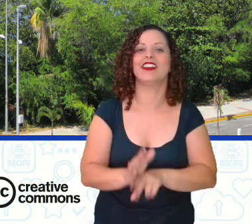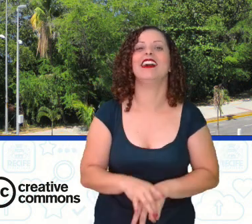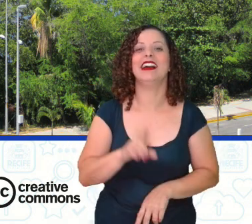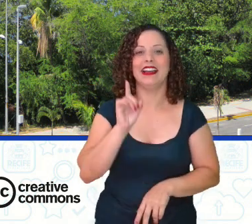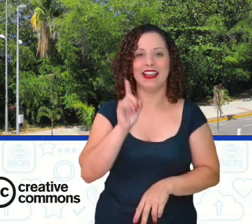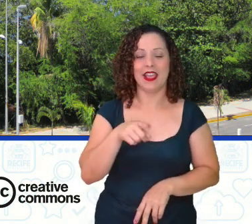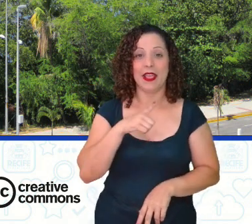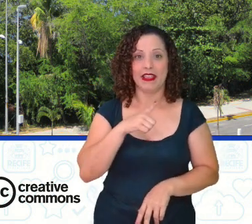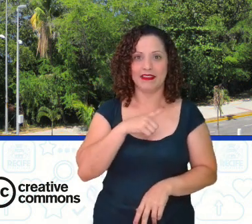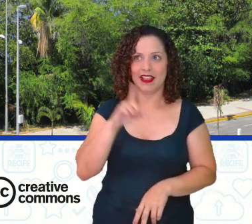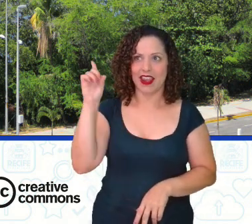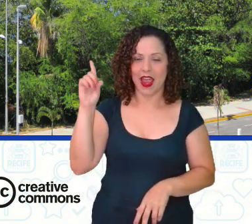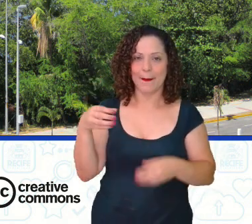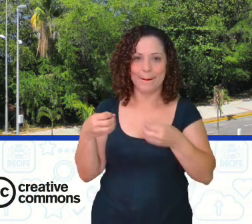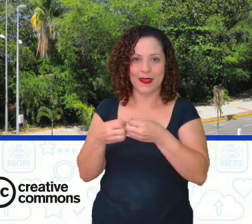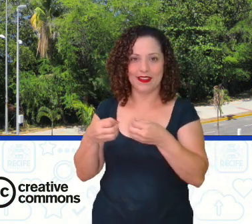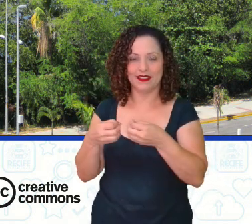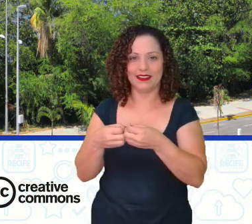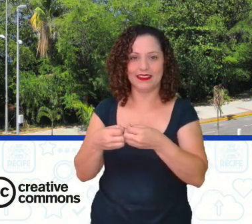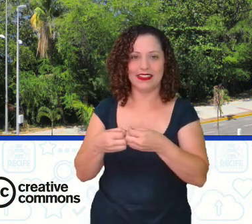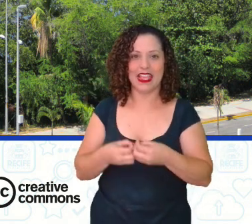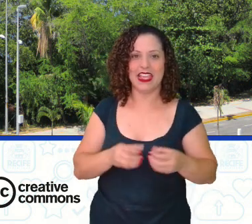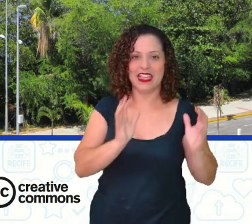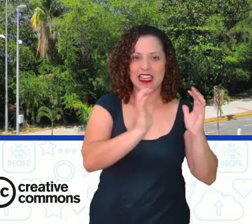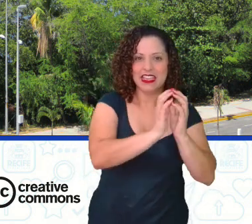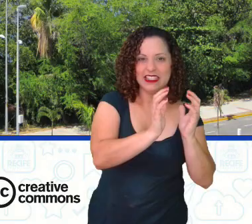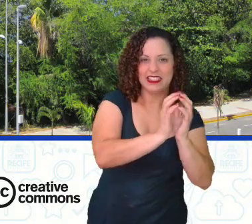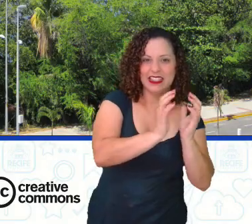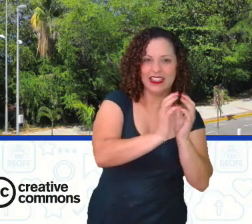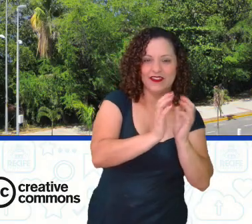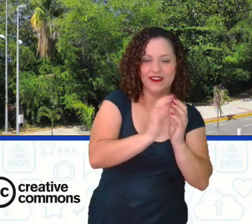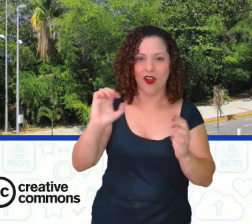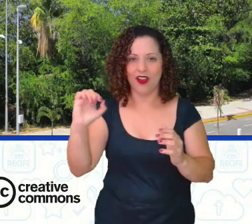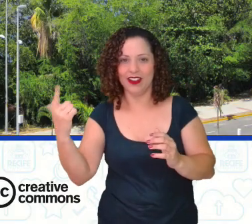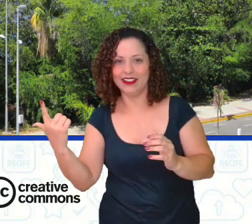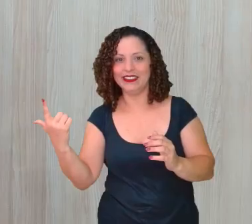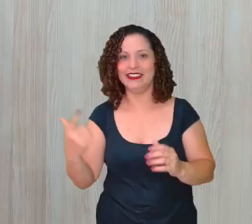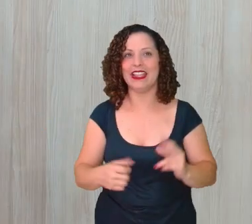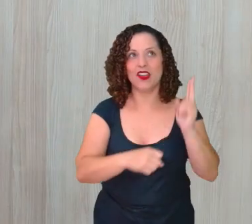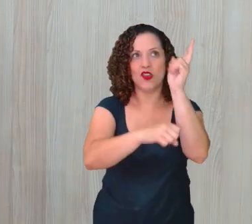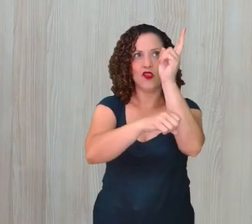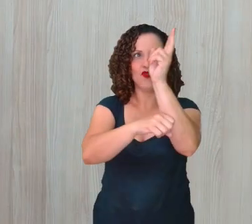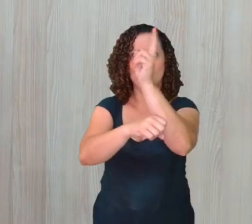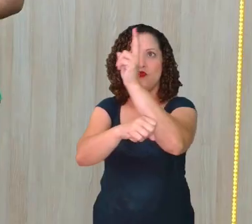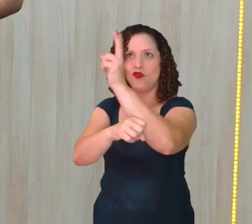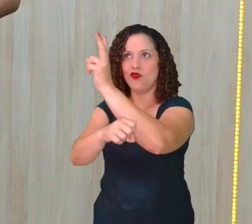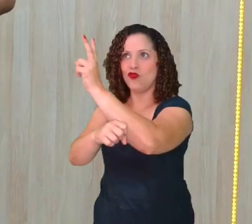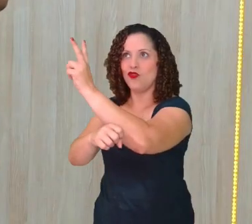Paulinda. Eita, Né, quando faltava energia, eu saía da banana do fio, pronto, danou-se.